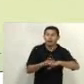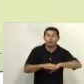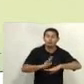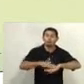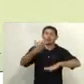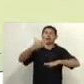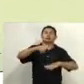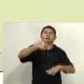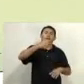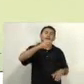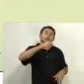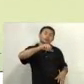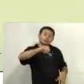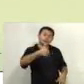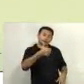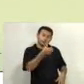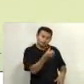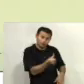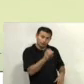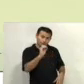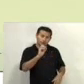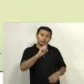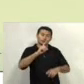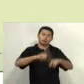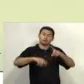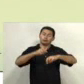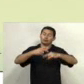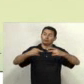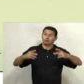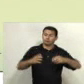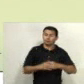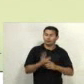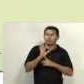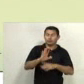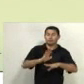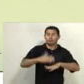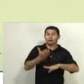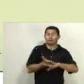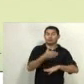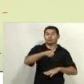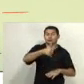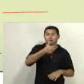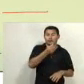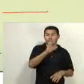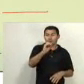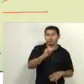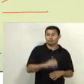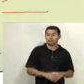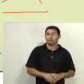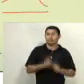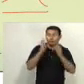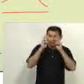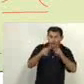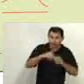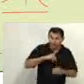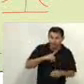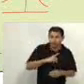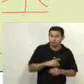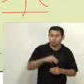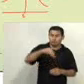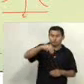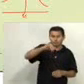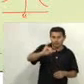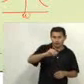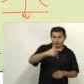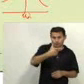que 160 unidades? Olha só, pessoal, agora apresentar mais de 160 unidades, olha só, eu tenho aqui o μ